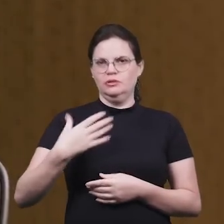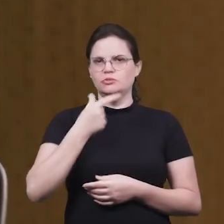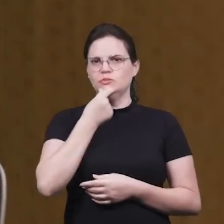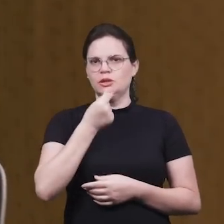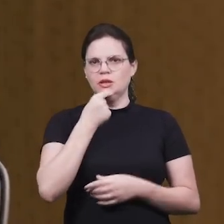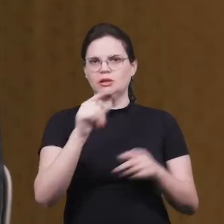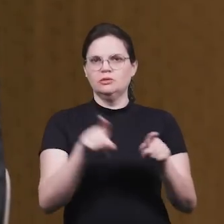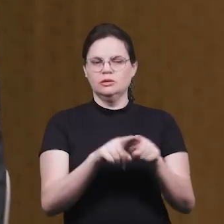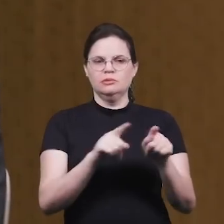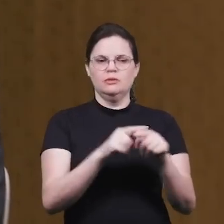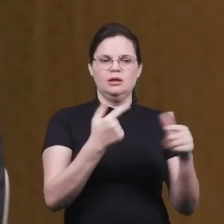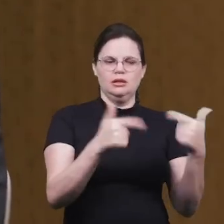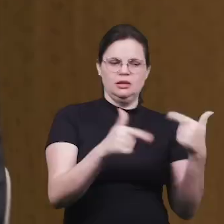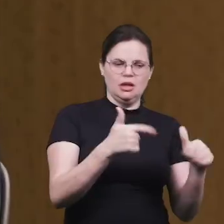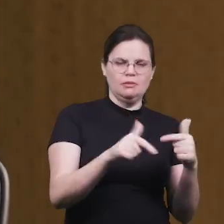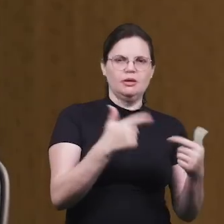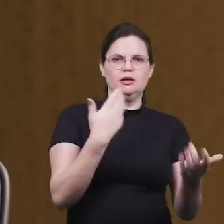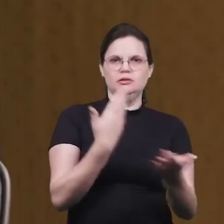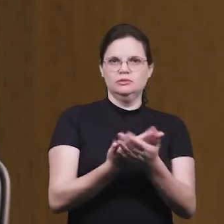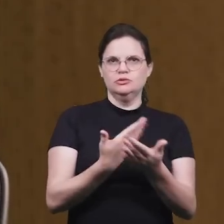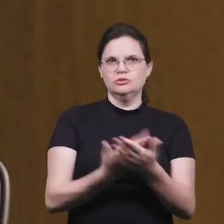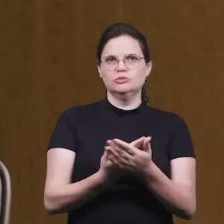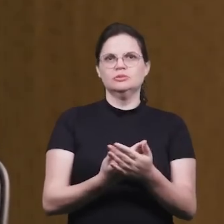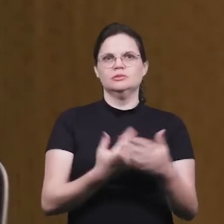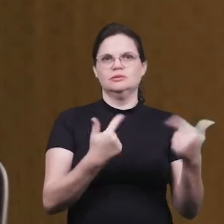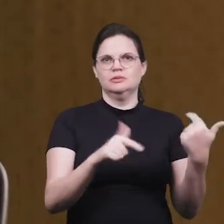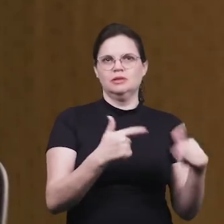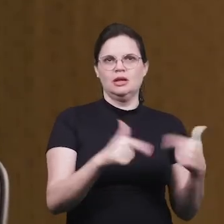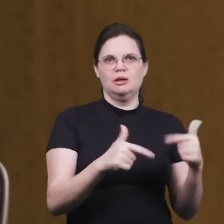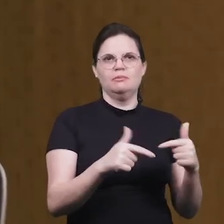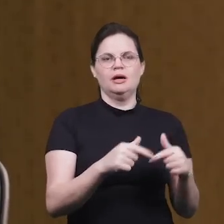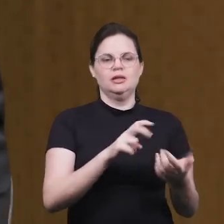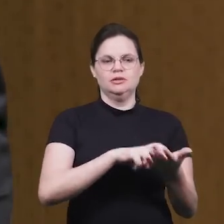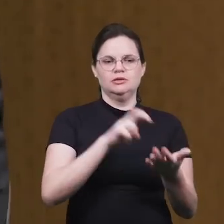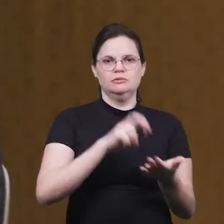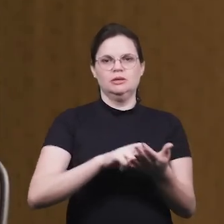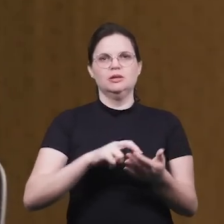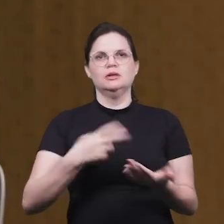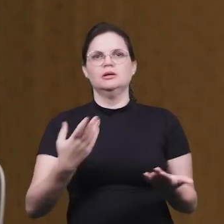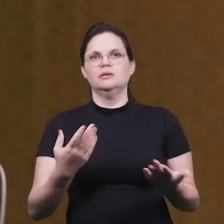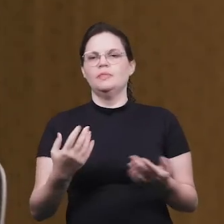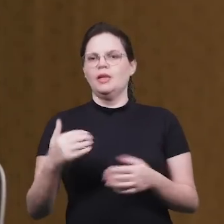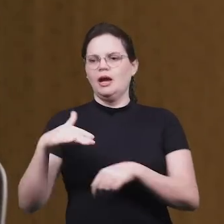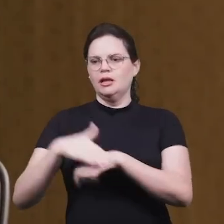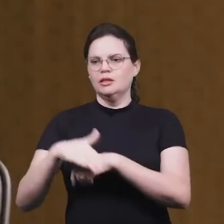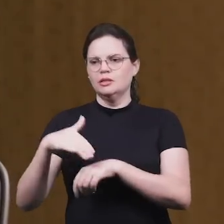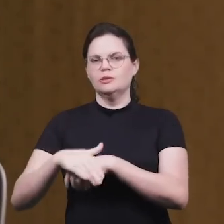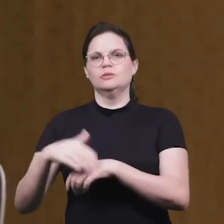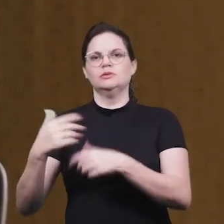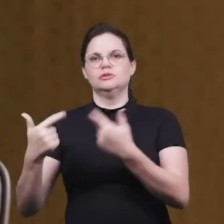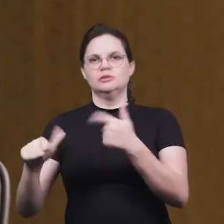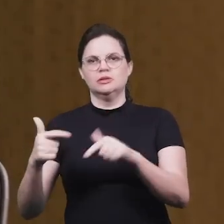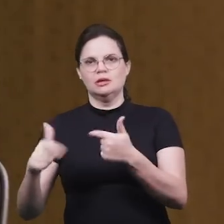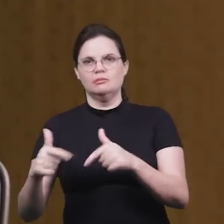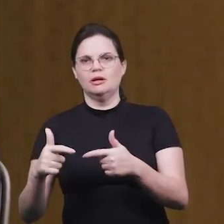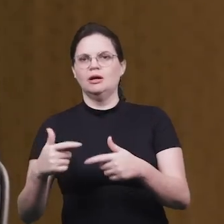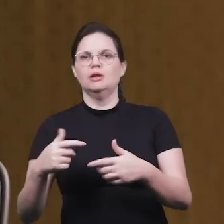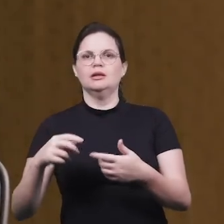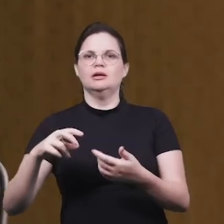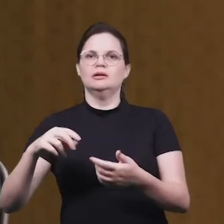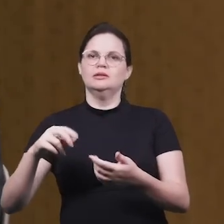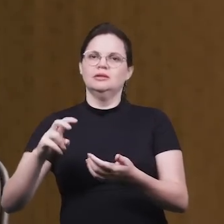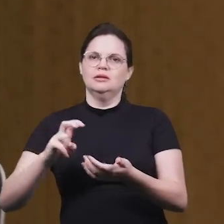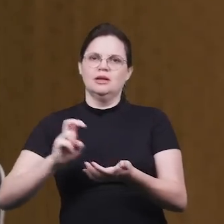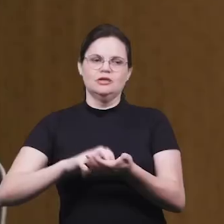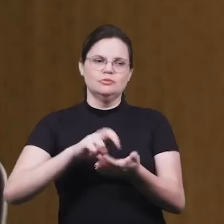ele trabalha, Simão, estuda, né? O Simão trabalha de manhã, estuda de manhã, trabalha de noite, ou o contrário, de manhã